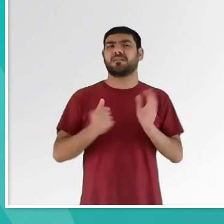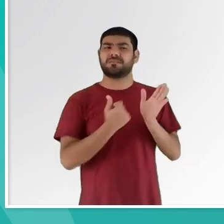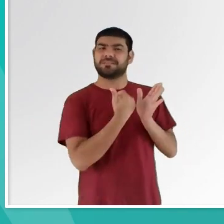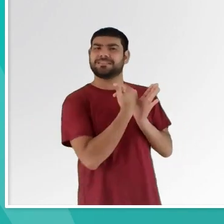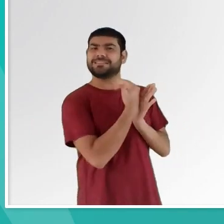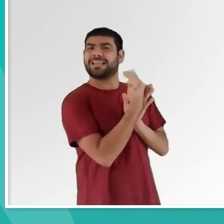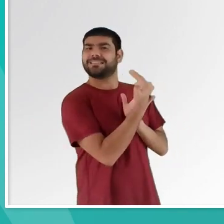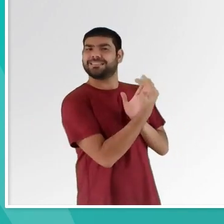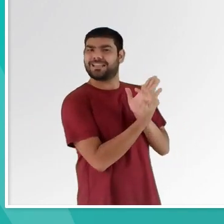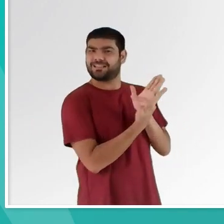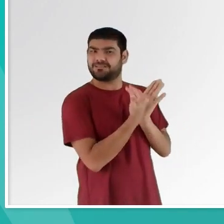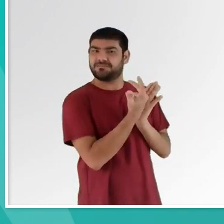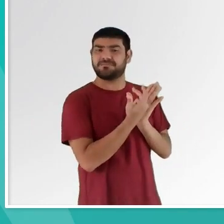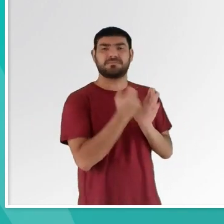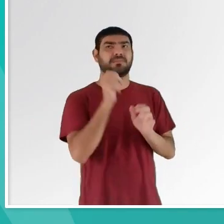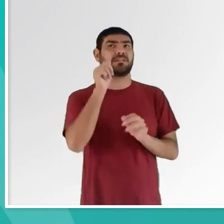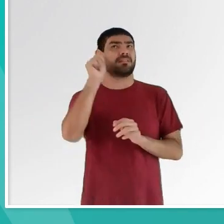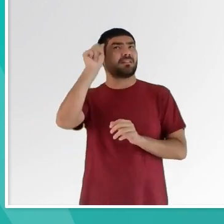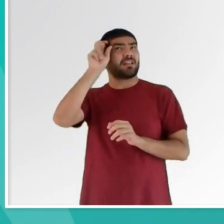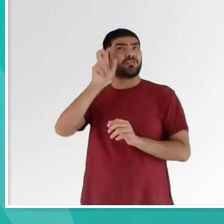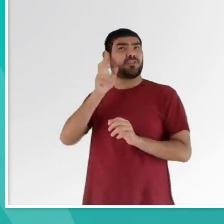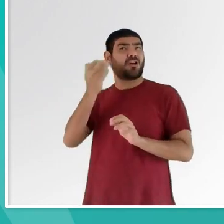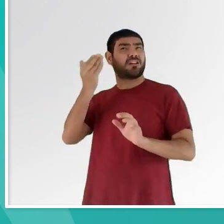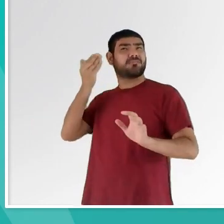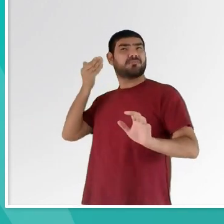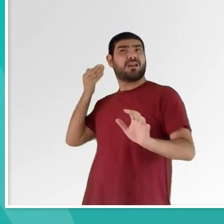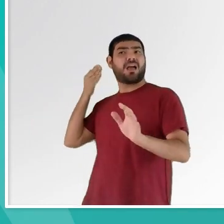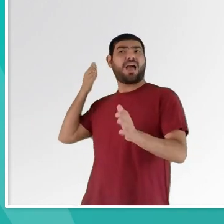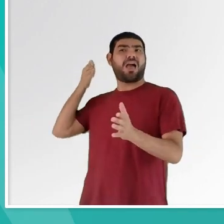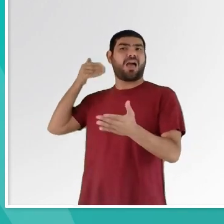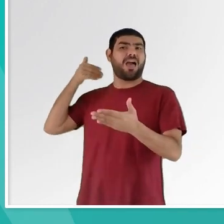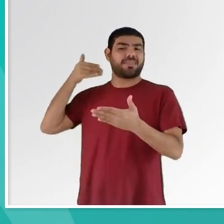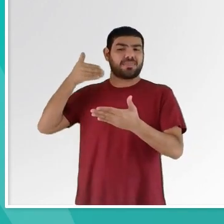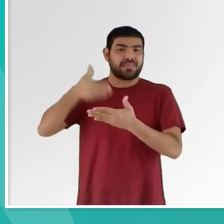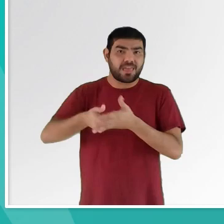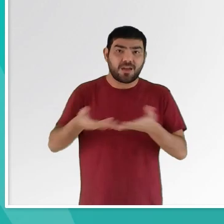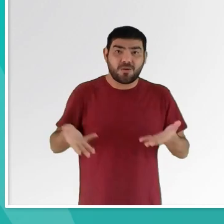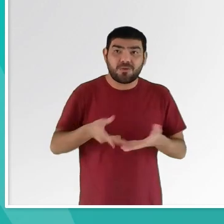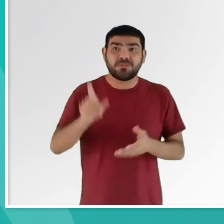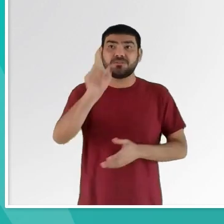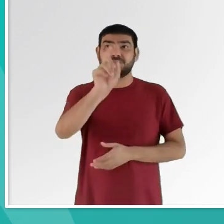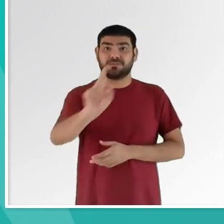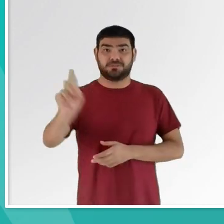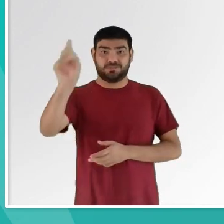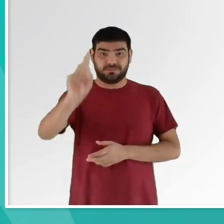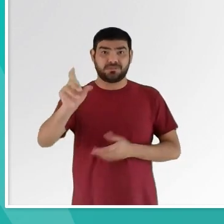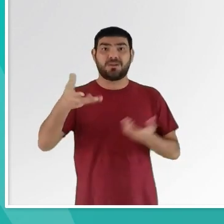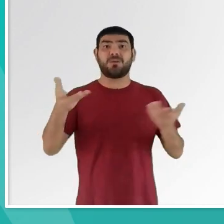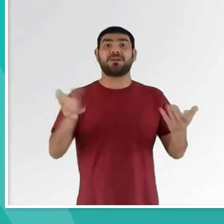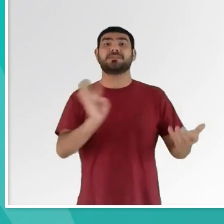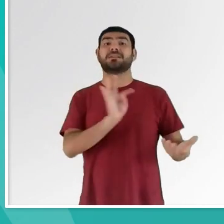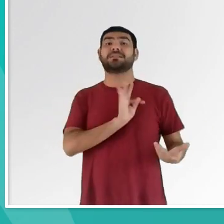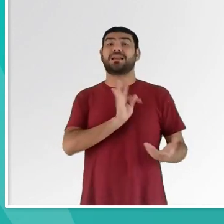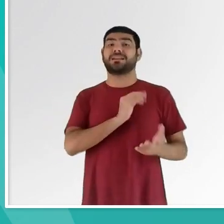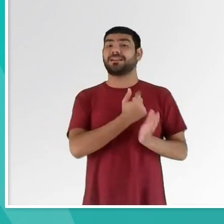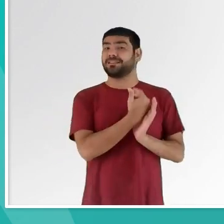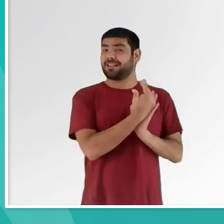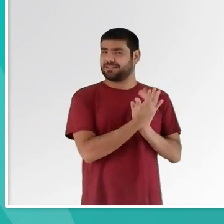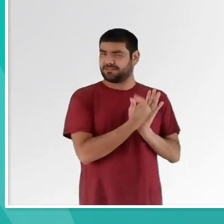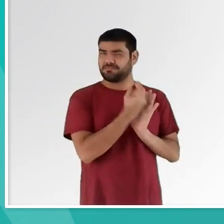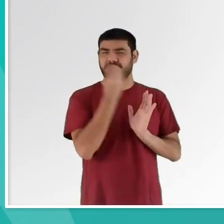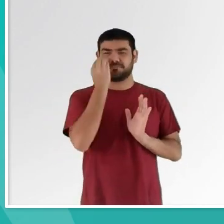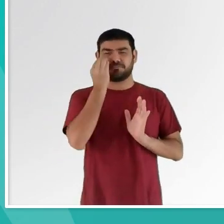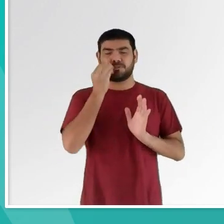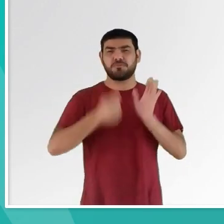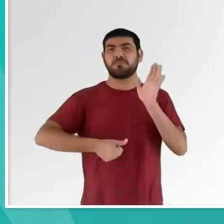na pré-história como nos dias atuais, que é o grafite. E quais são essas técnicas de desenho? Vamos ver primeiro o conceito